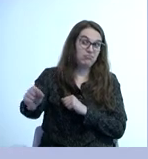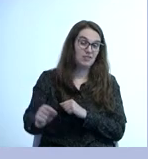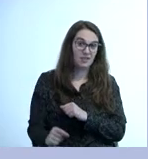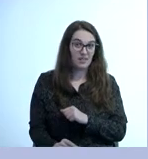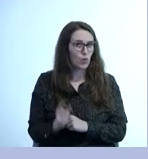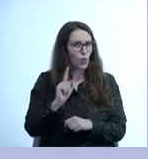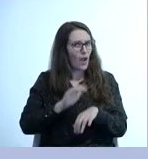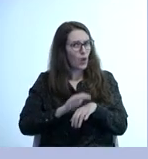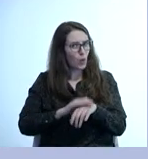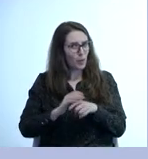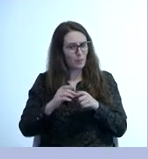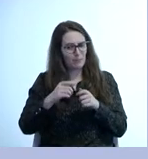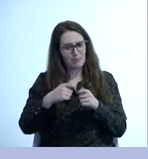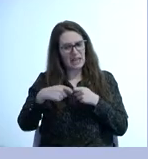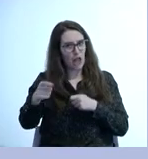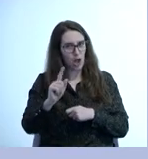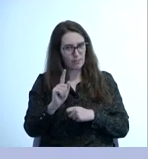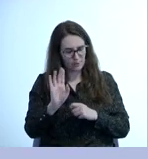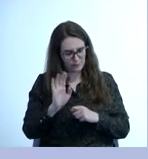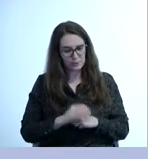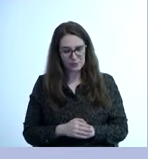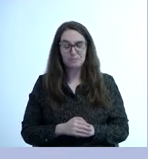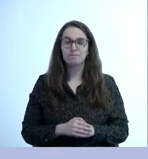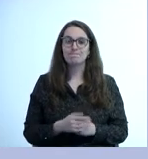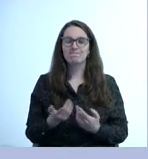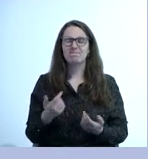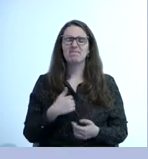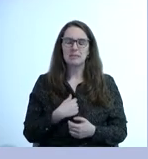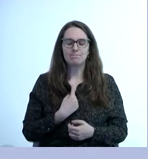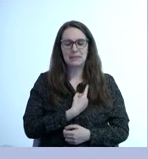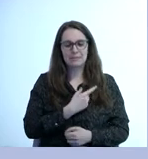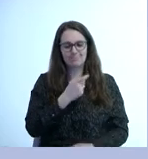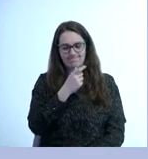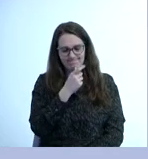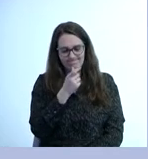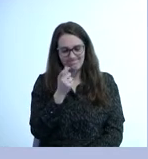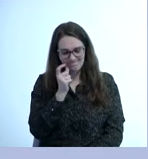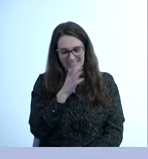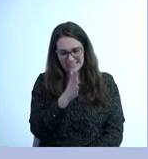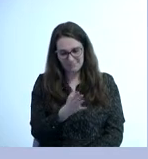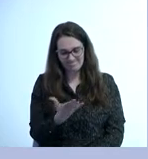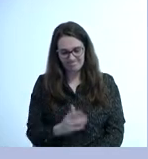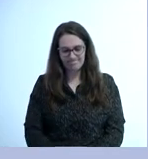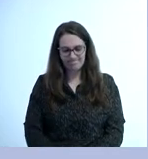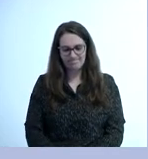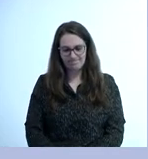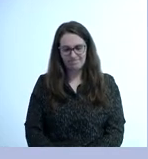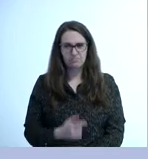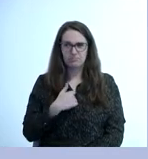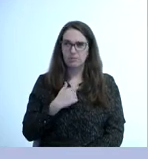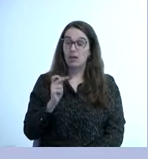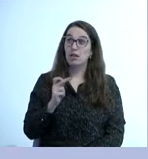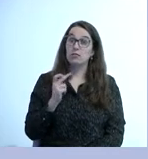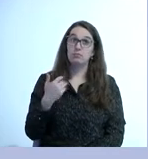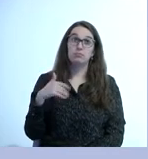geográficas. Ora, eu tenho uma confissão a fazer. Durante algum tempo, há anos